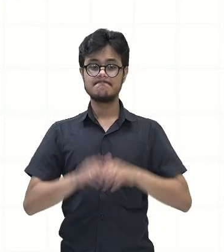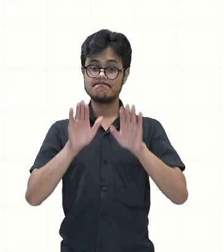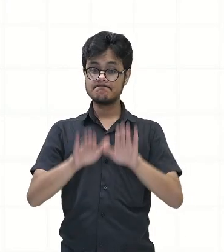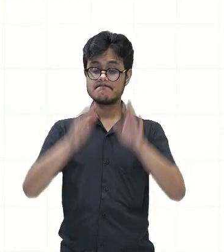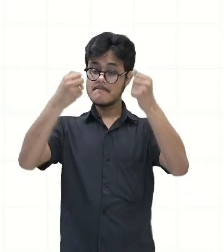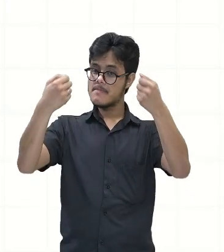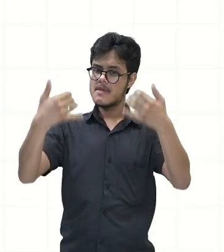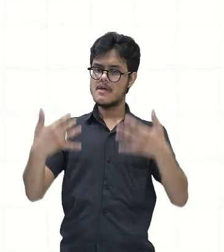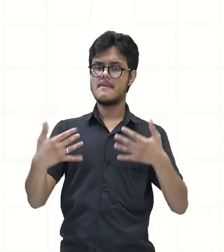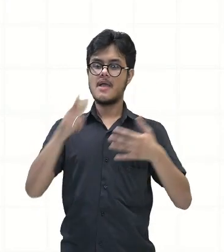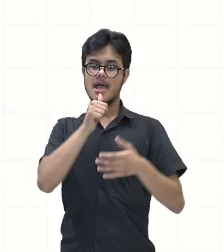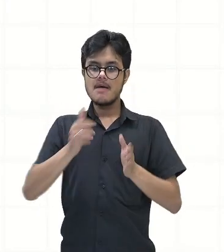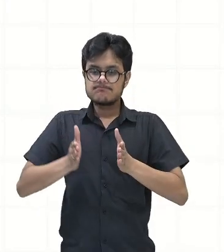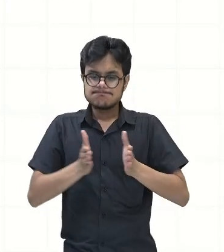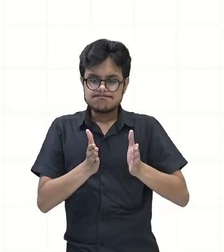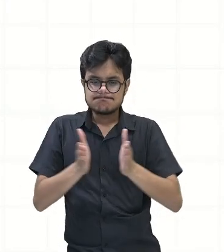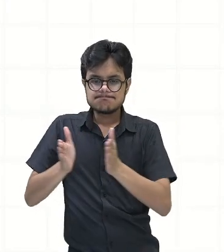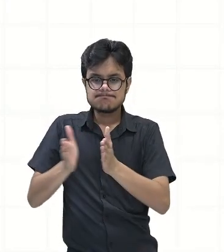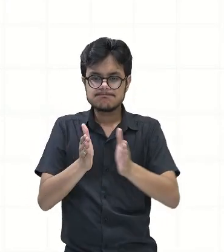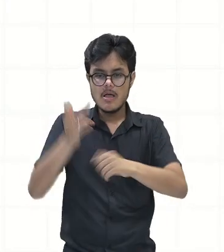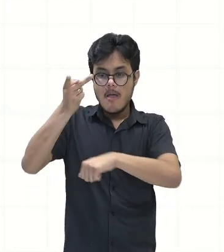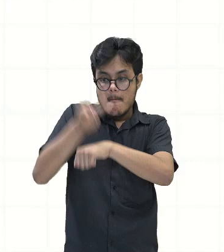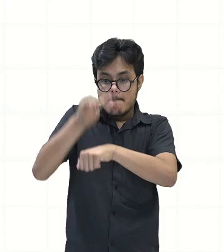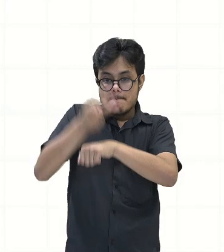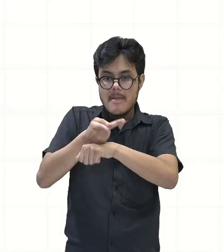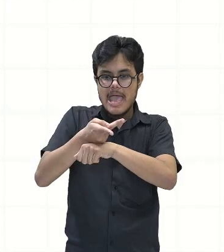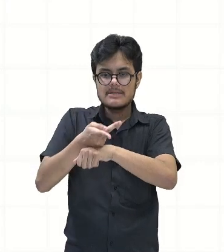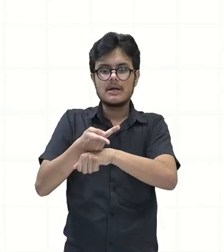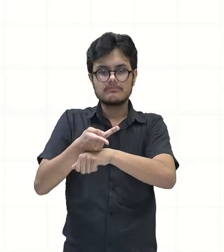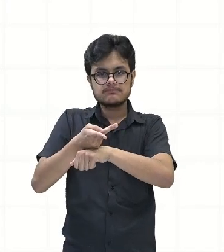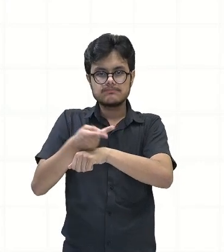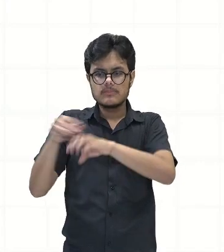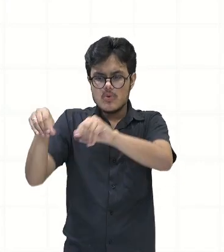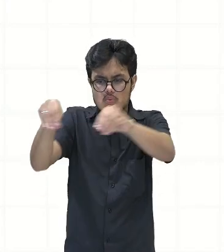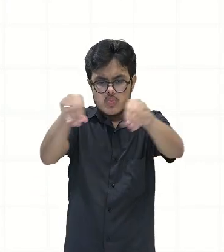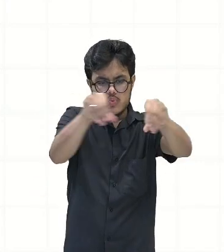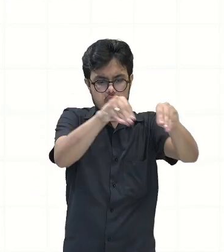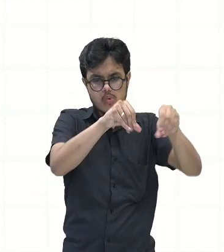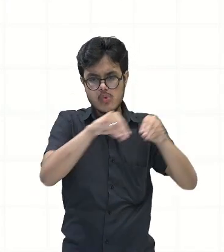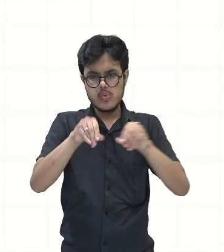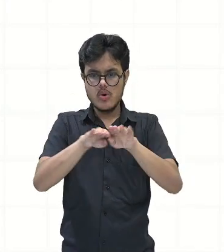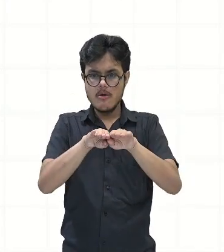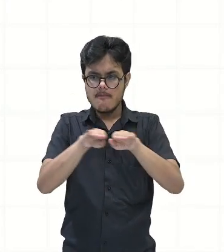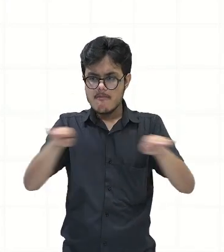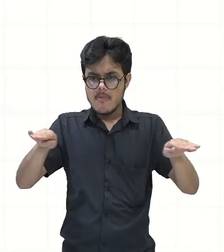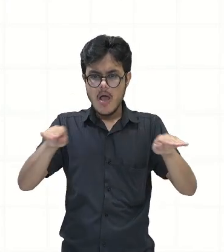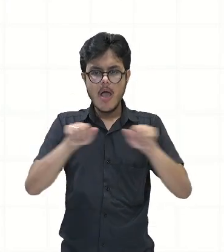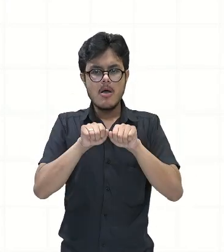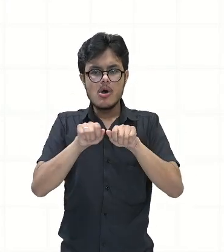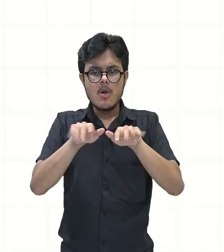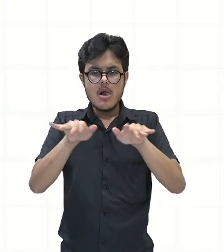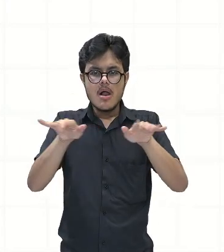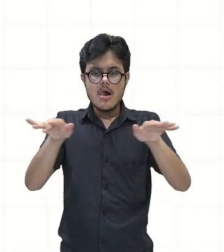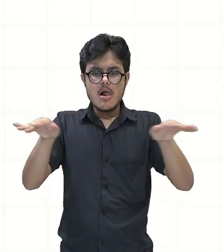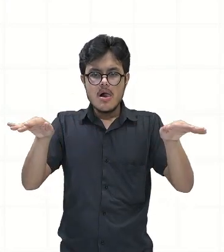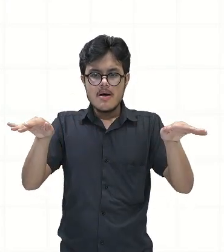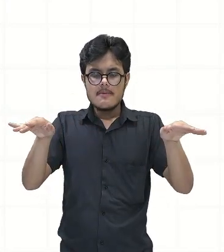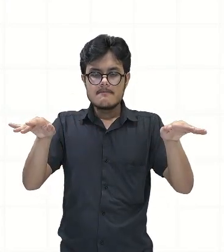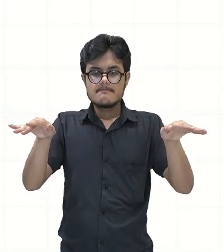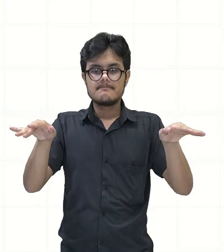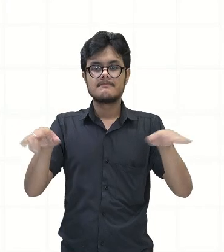sedimentar amazônica, que é um local de depósito de sedimentos. Então, a bacia sedimentar amazônica, ela é